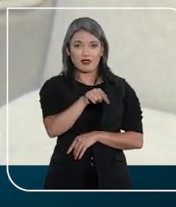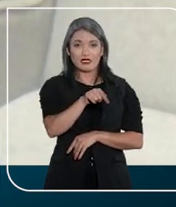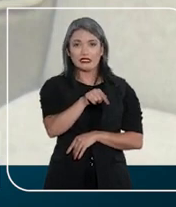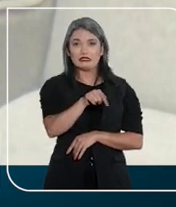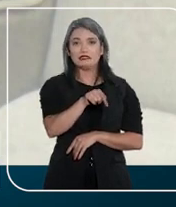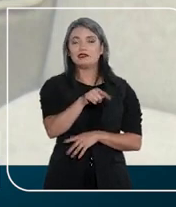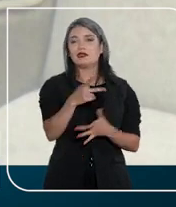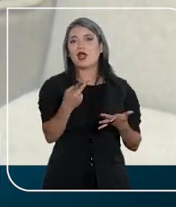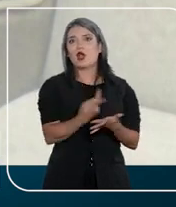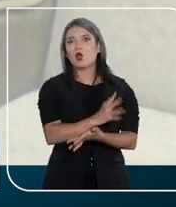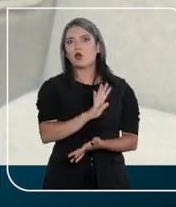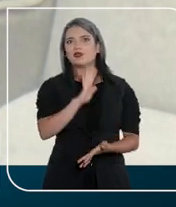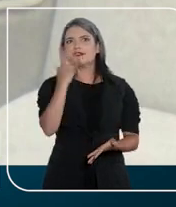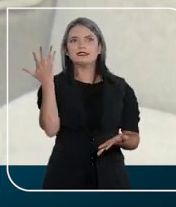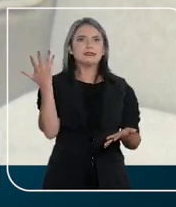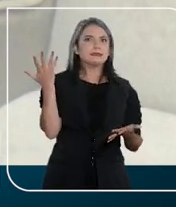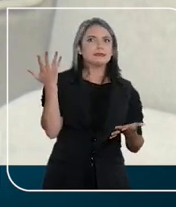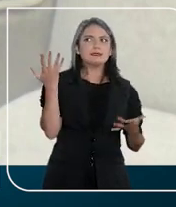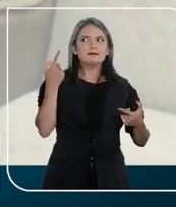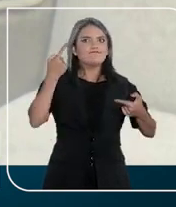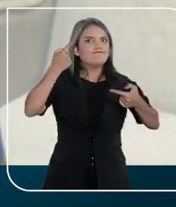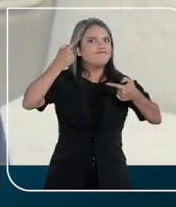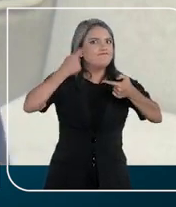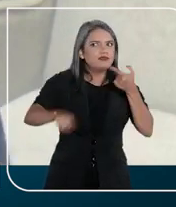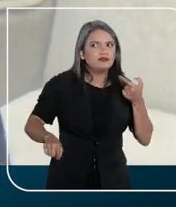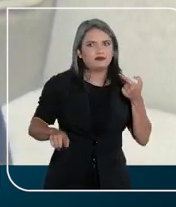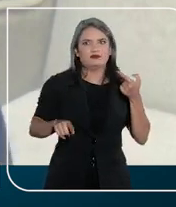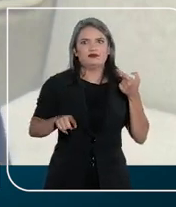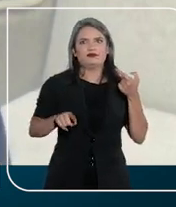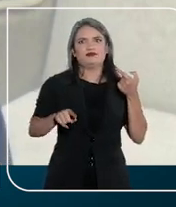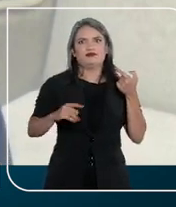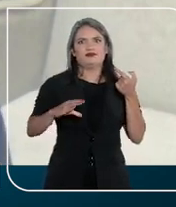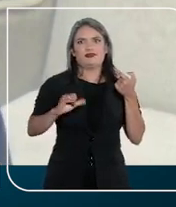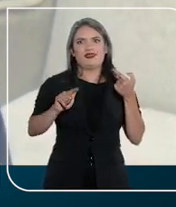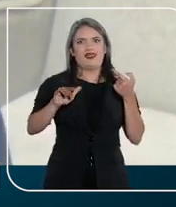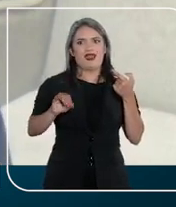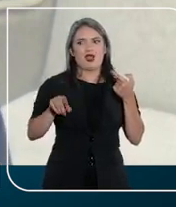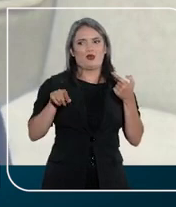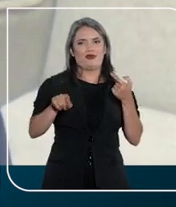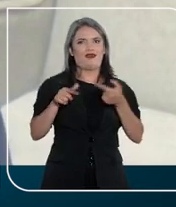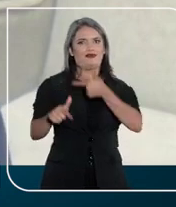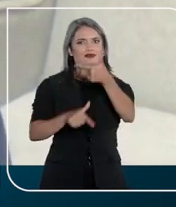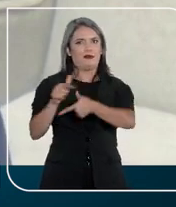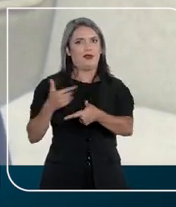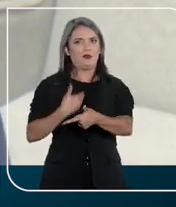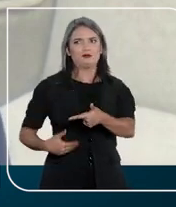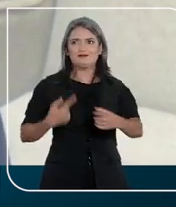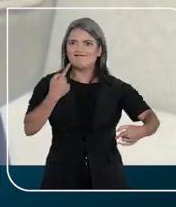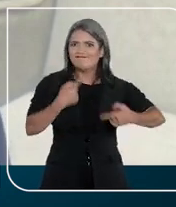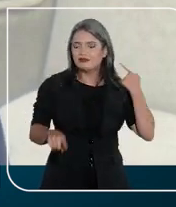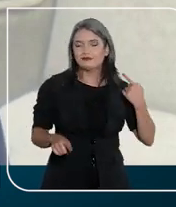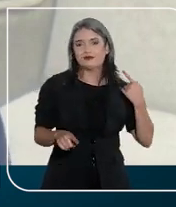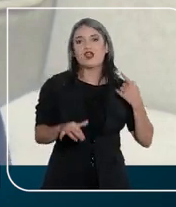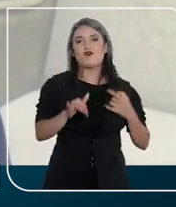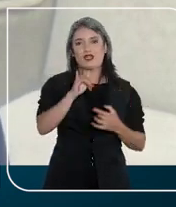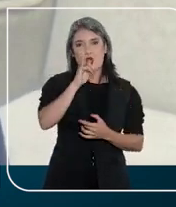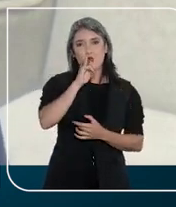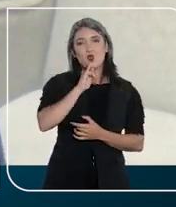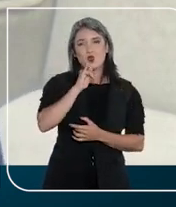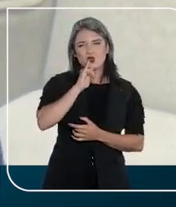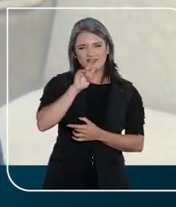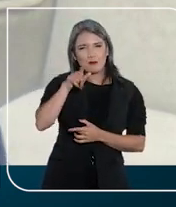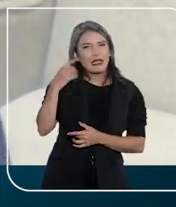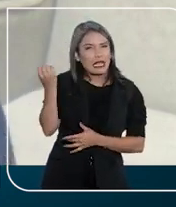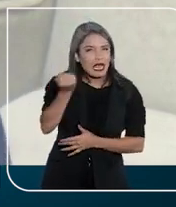uma situação que é totalmente incompatível com o exercício de uma função pública, né? Eu daria um exemplo, lógico, um exemplo